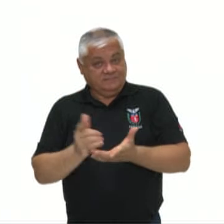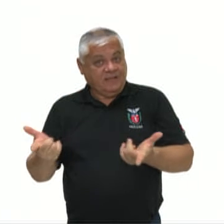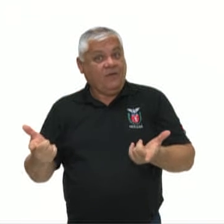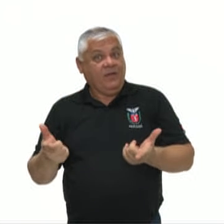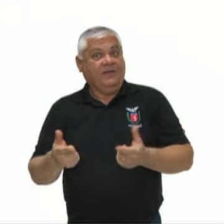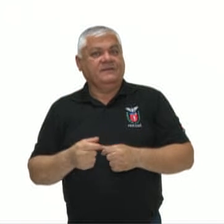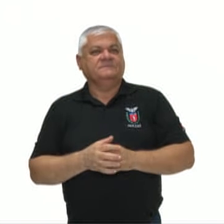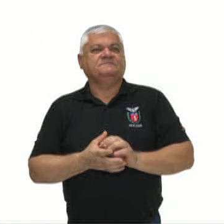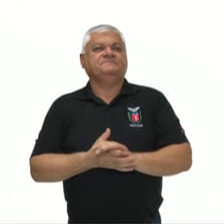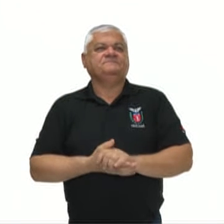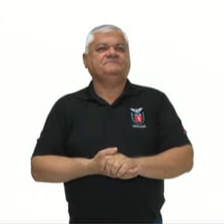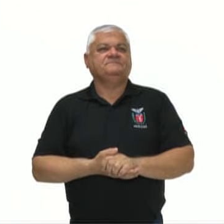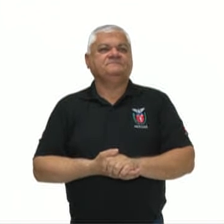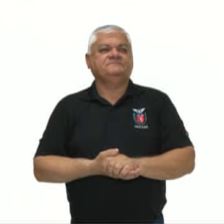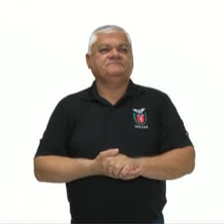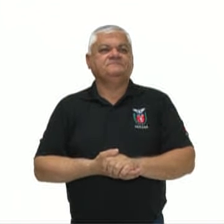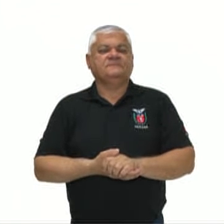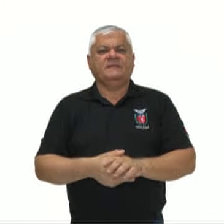Versos Íntimos.